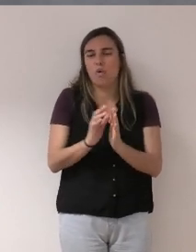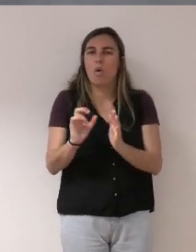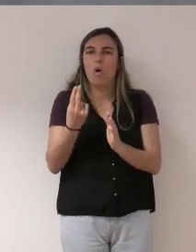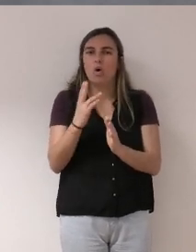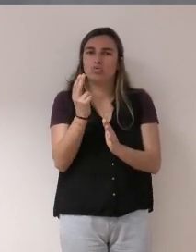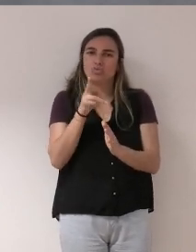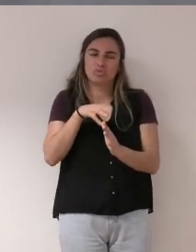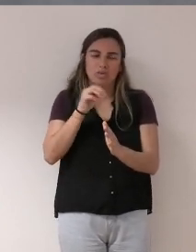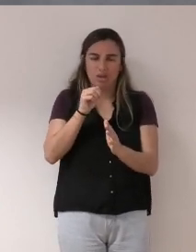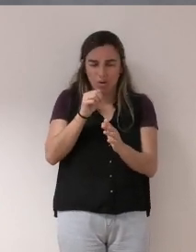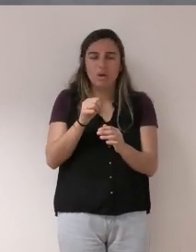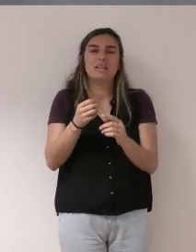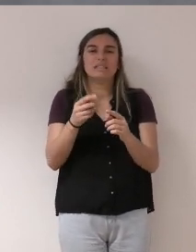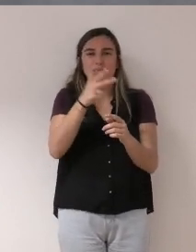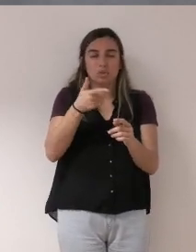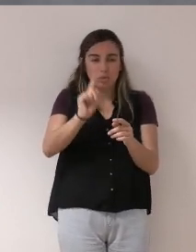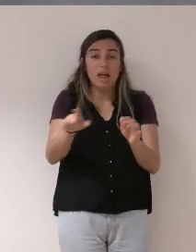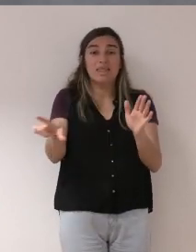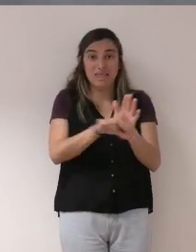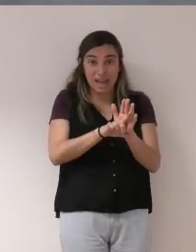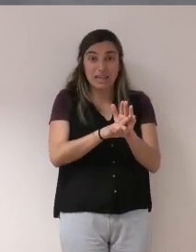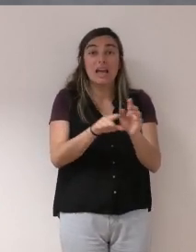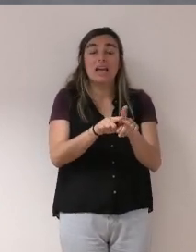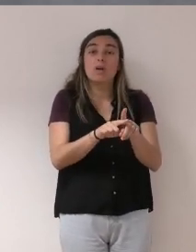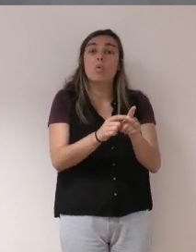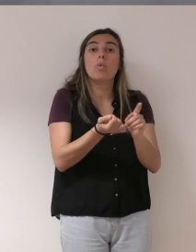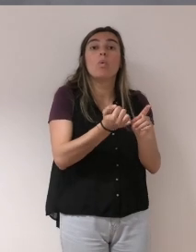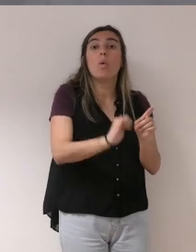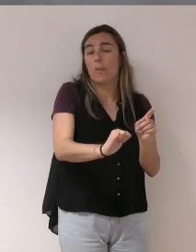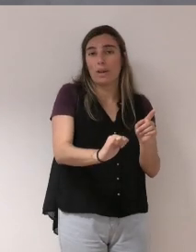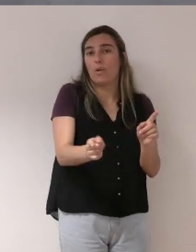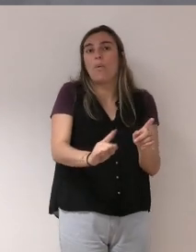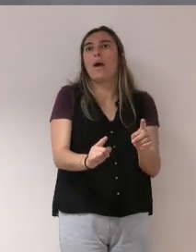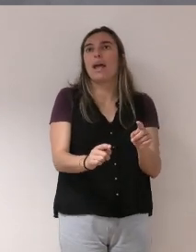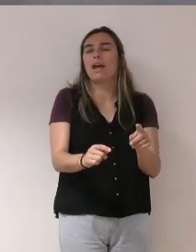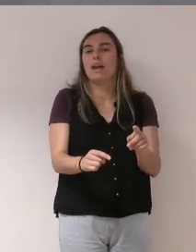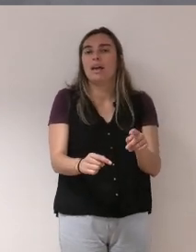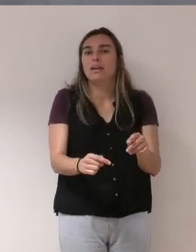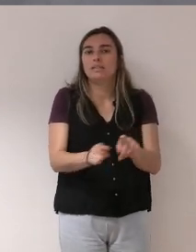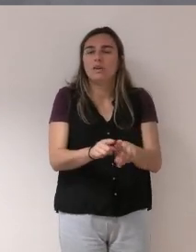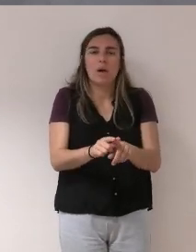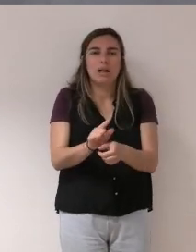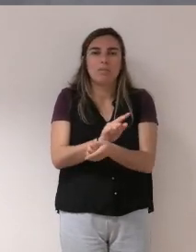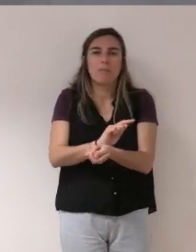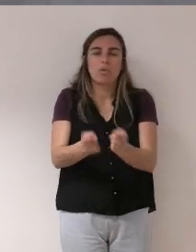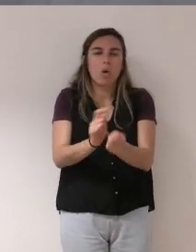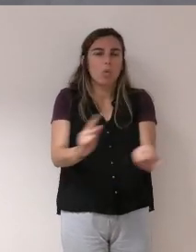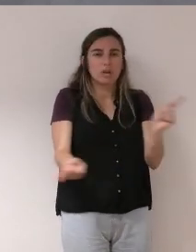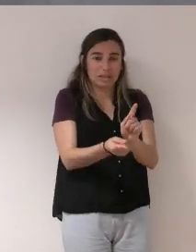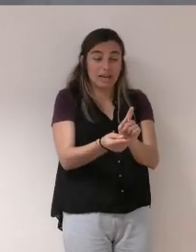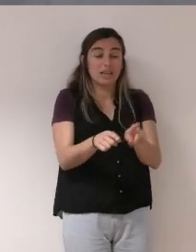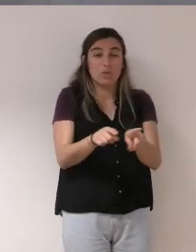seja punível. A lei é a própria possibilidade de punir, não é reversível. Talvez pudesses falar um bocadinho disto, a ideia de que a civilização é a